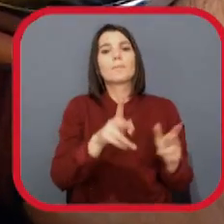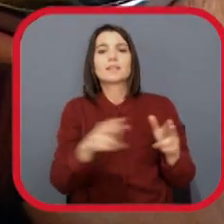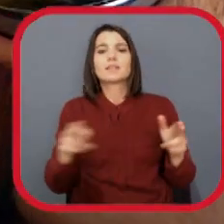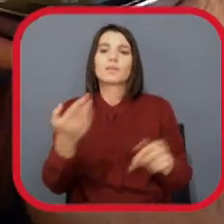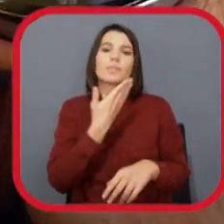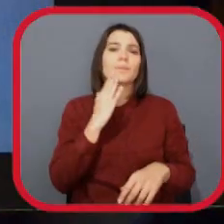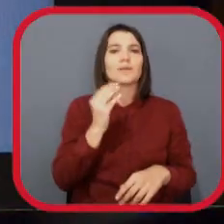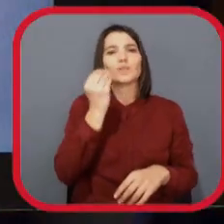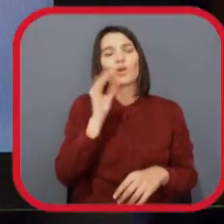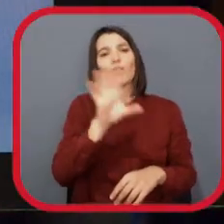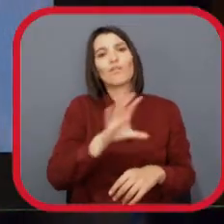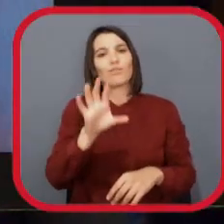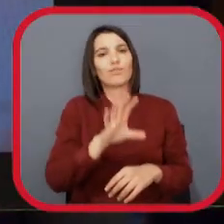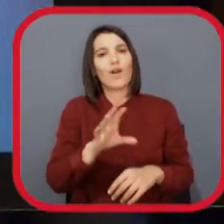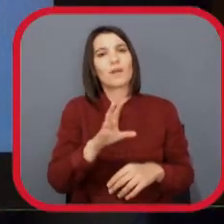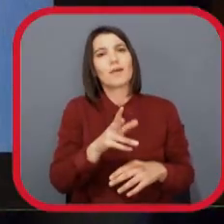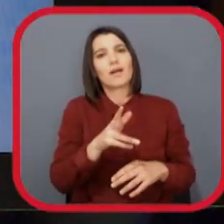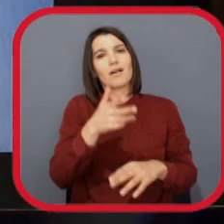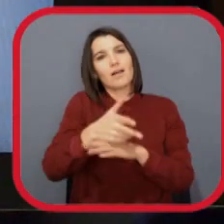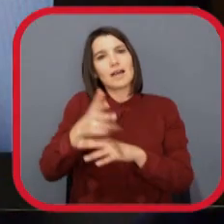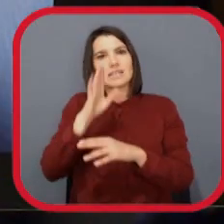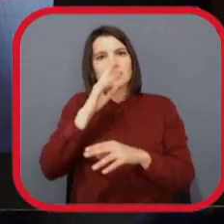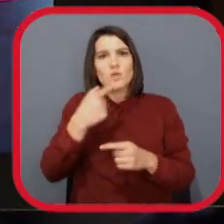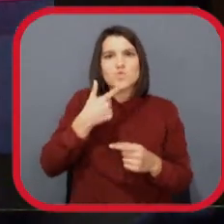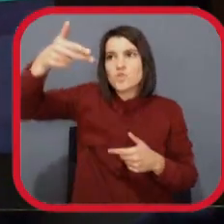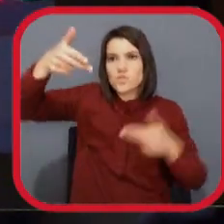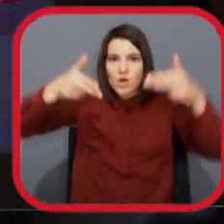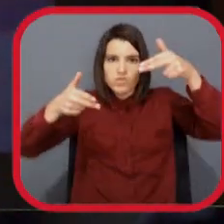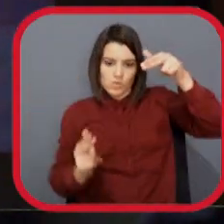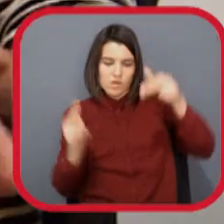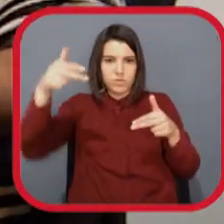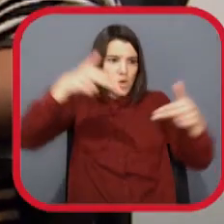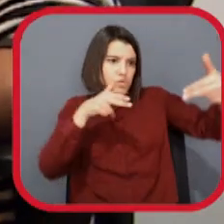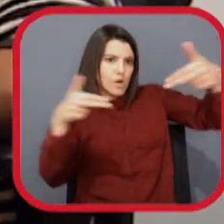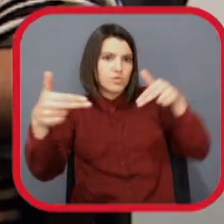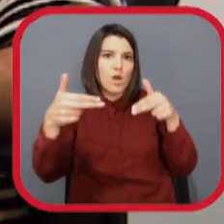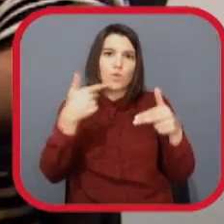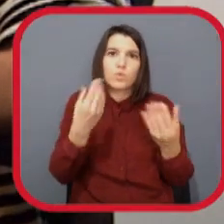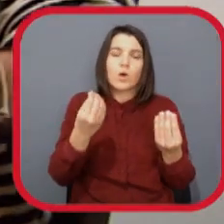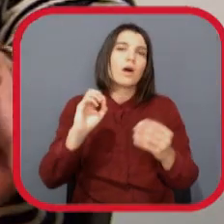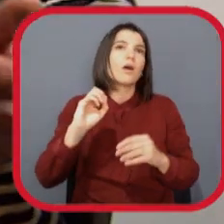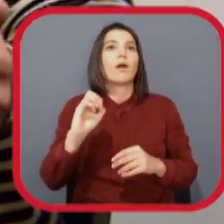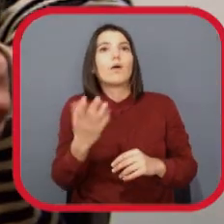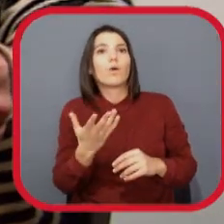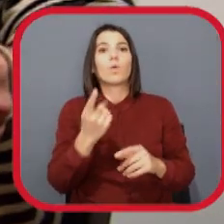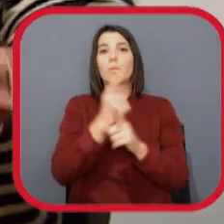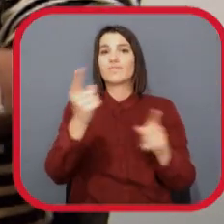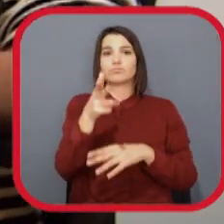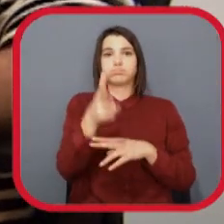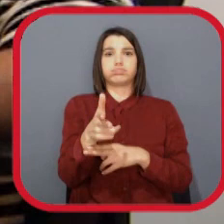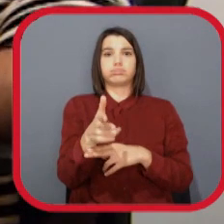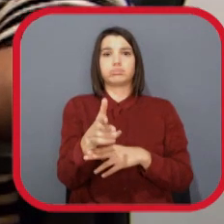resolvidos caso isso aconteça. O processo de edição depende muito de como as cenas são feitas. São cenas com muitos planos, muito decopadas, muito